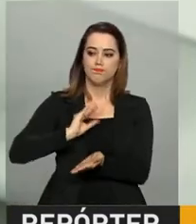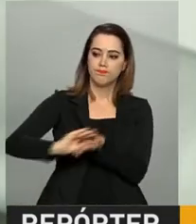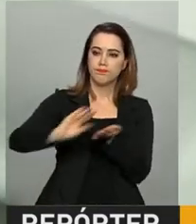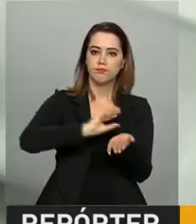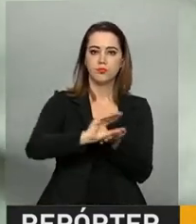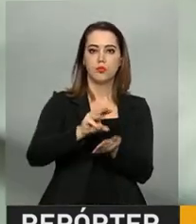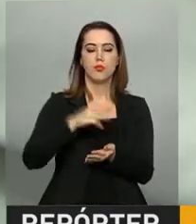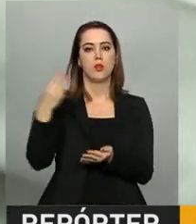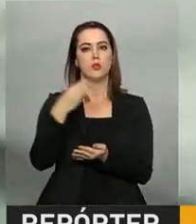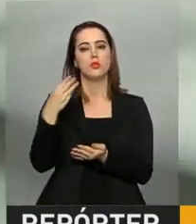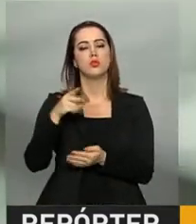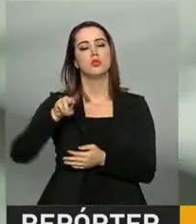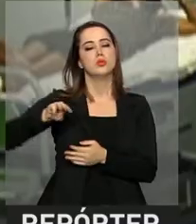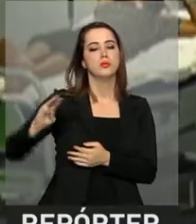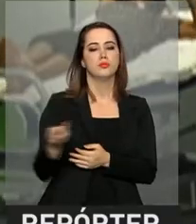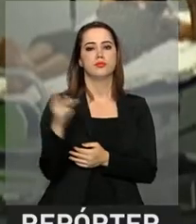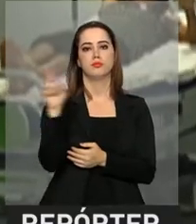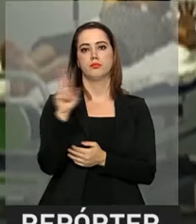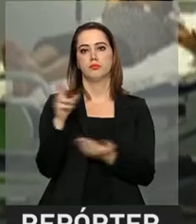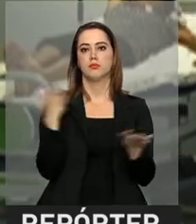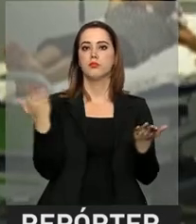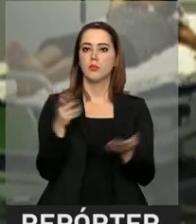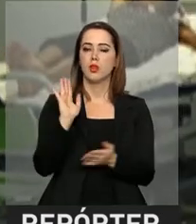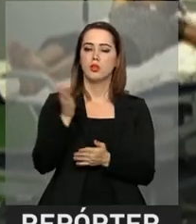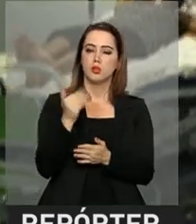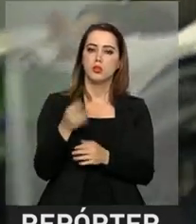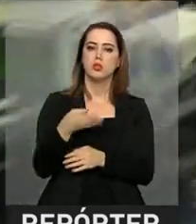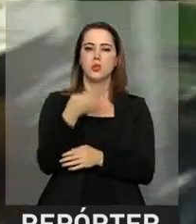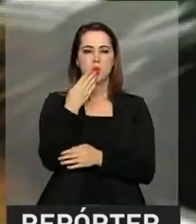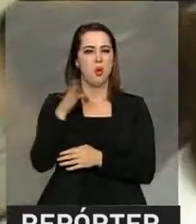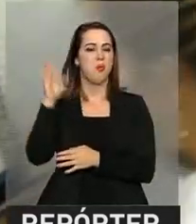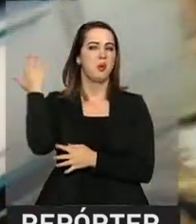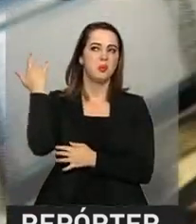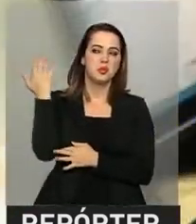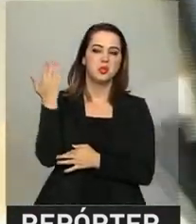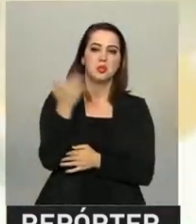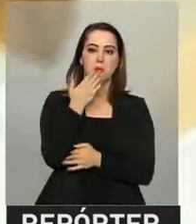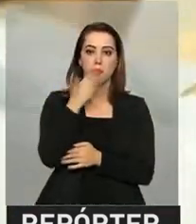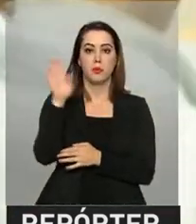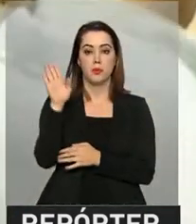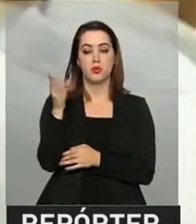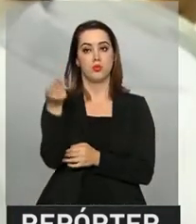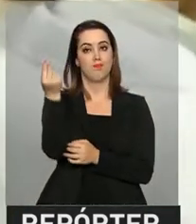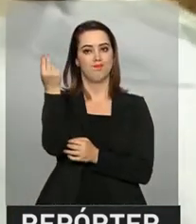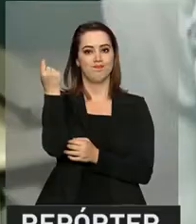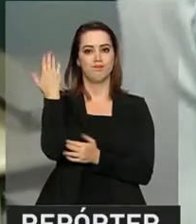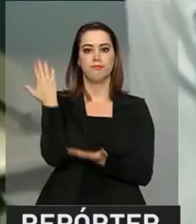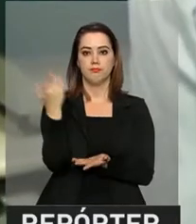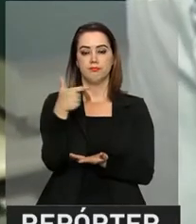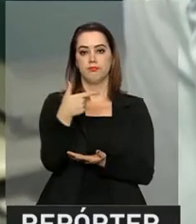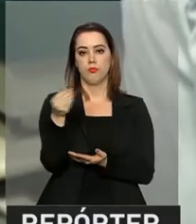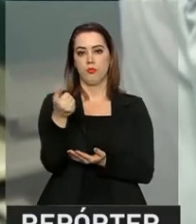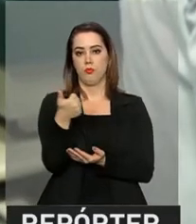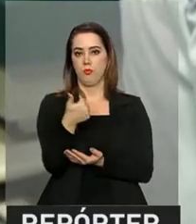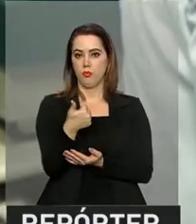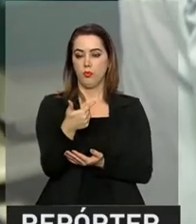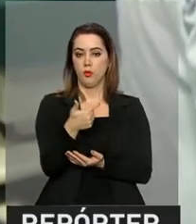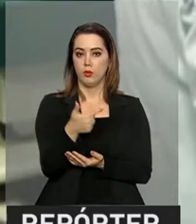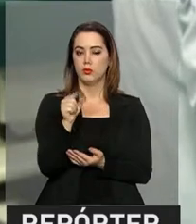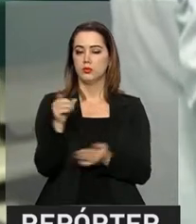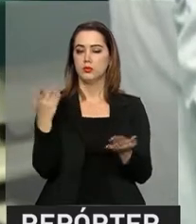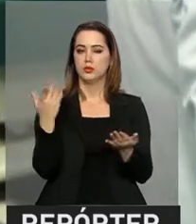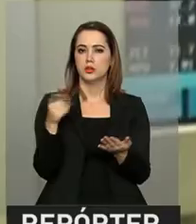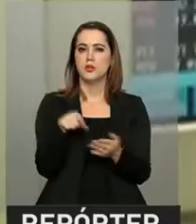municípios. O dinheiro foi prometido desde 2012, mas não foi repassado para os governos locais. Isso impacta